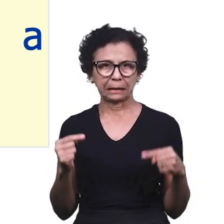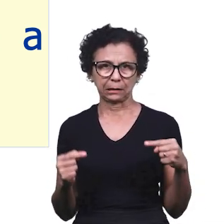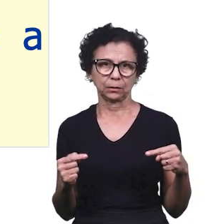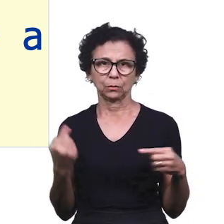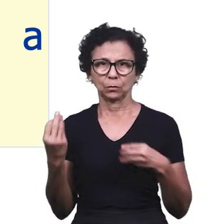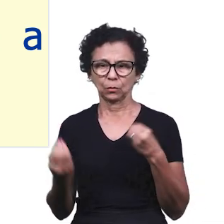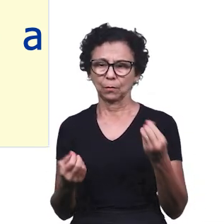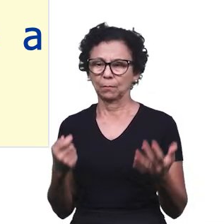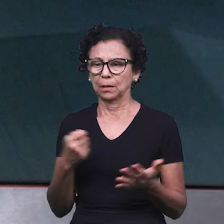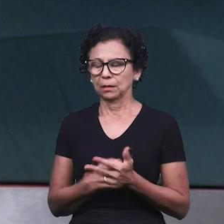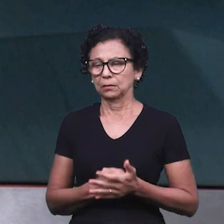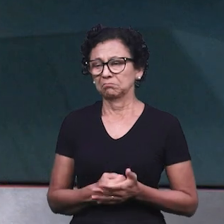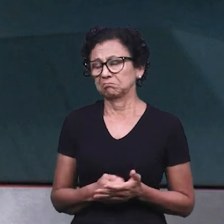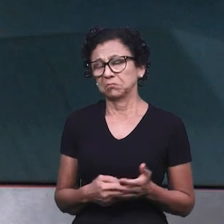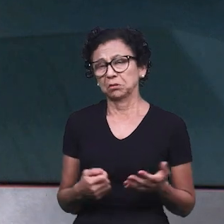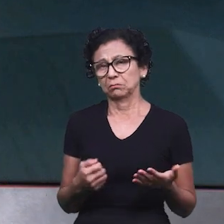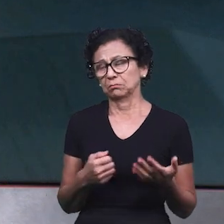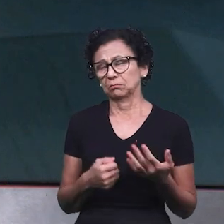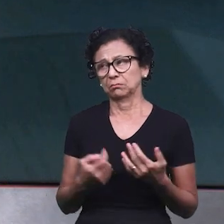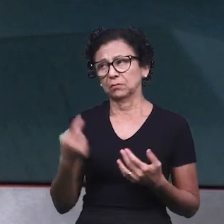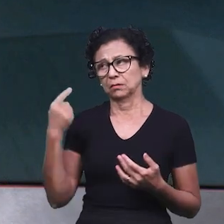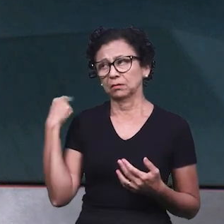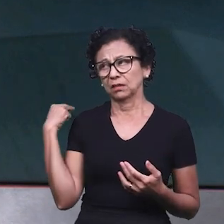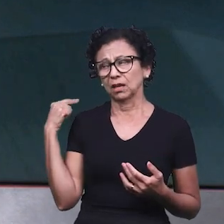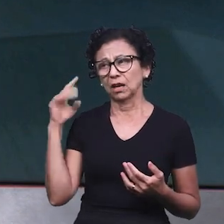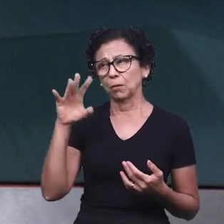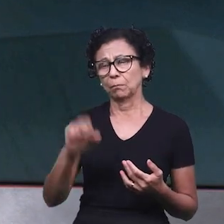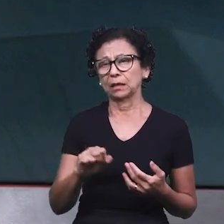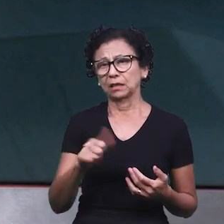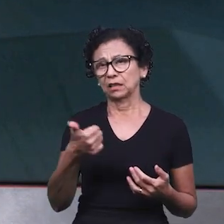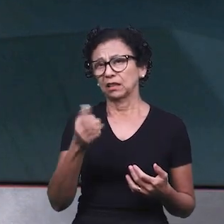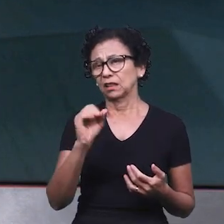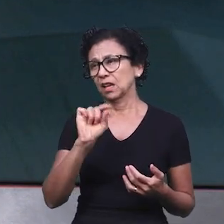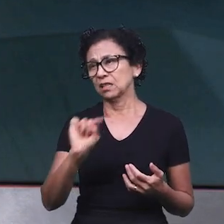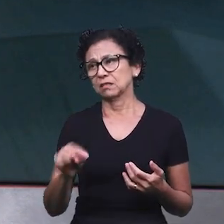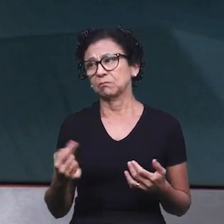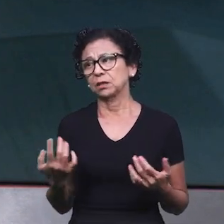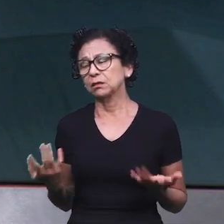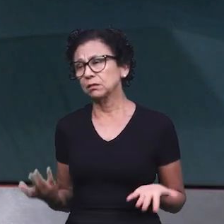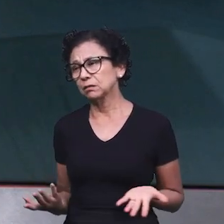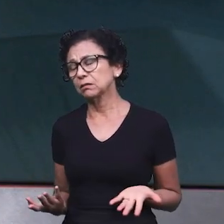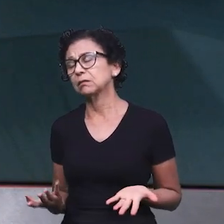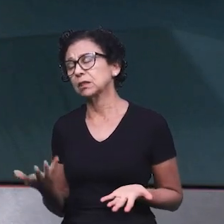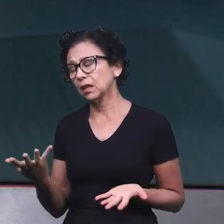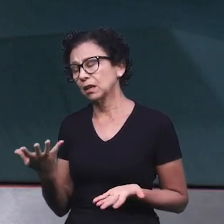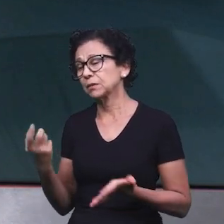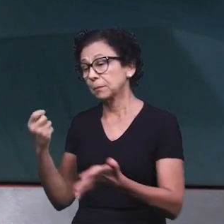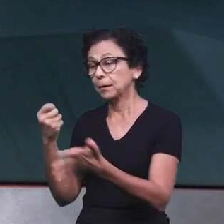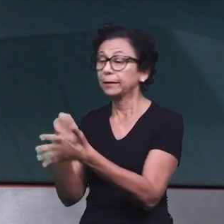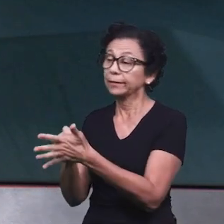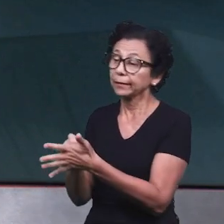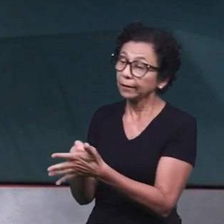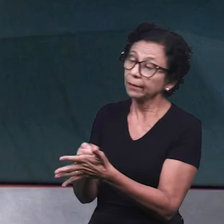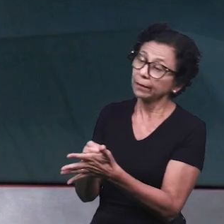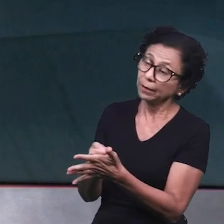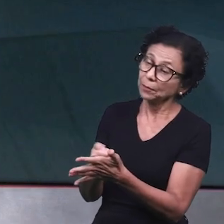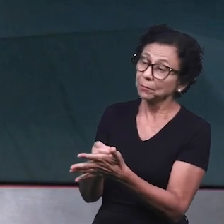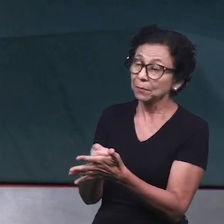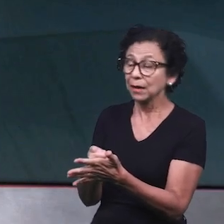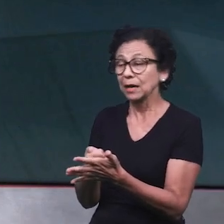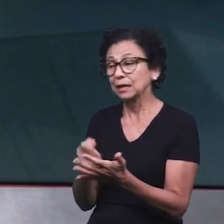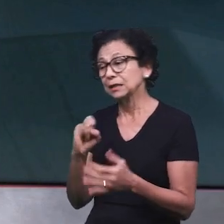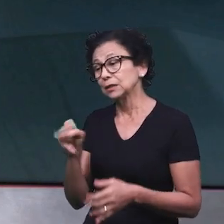Olha, a minha dívida inicial foi X, eu pretendo